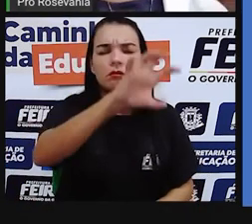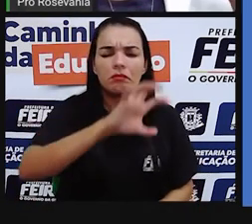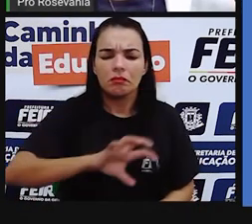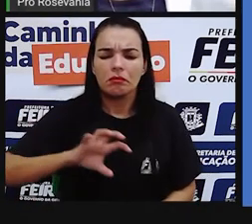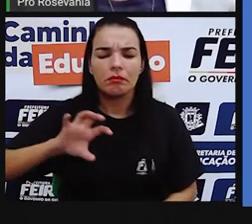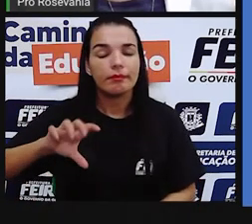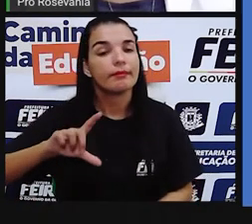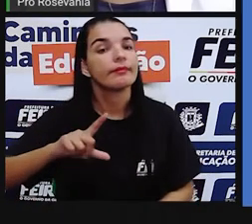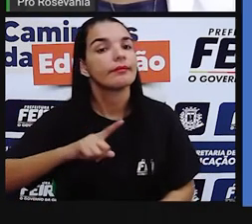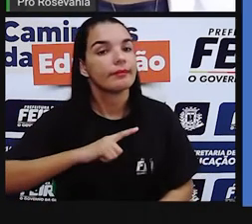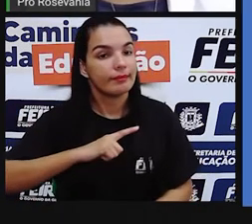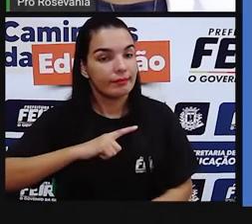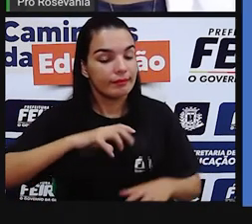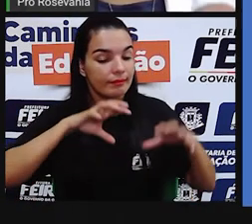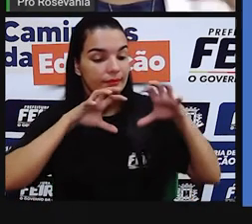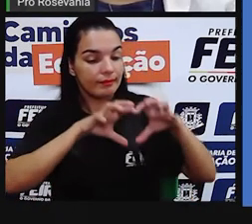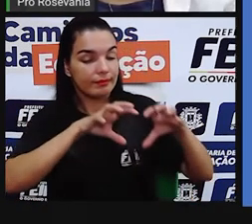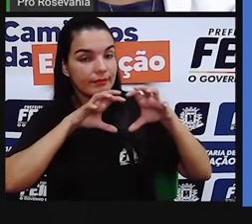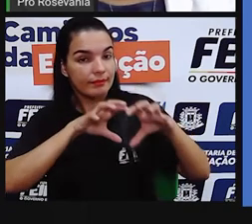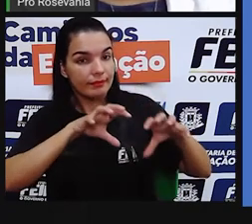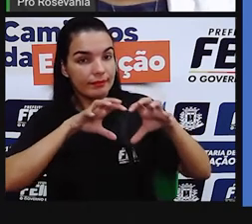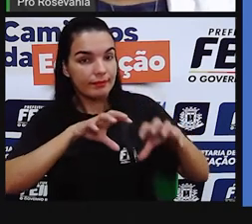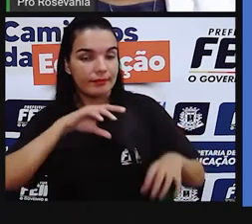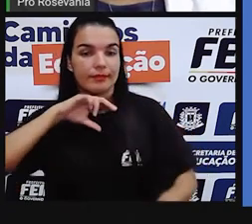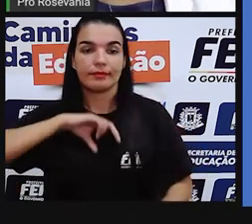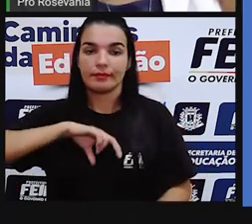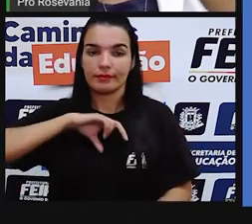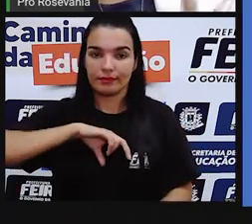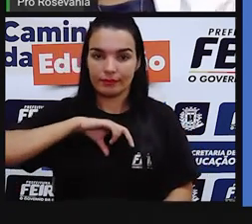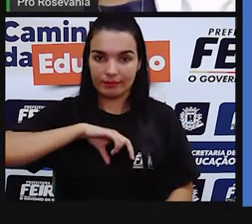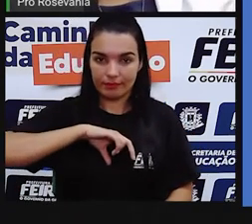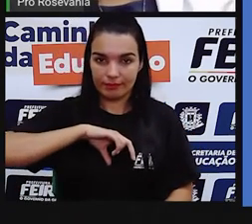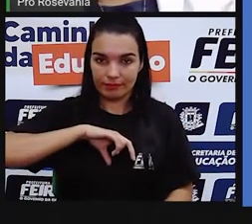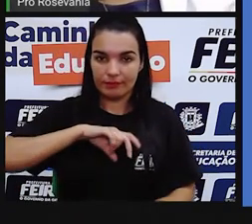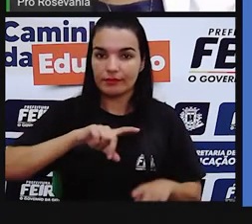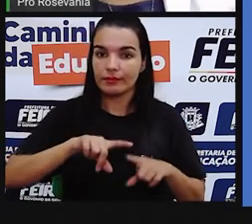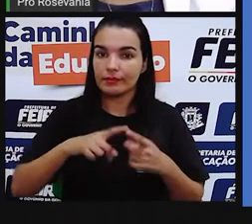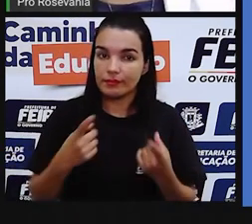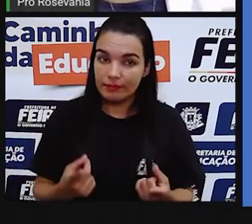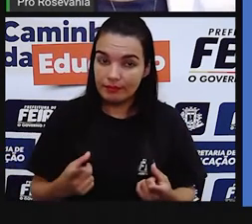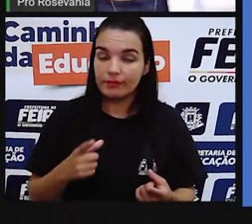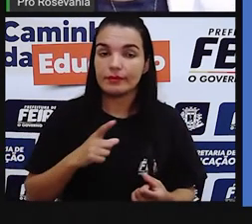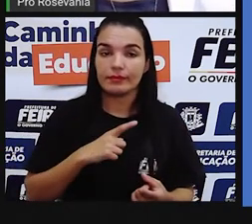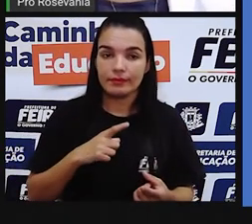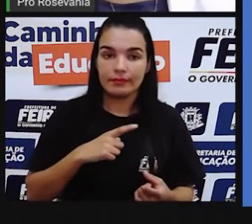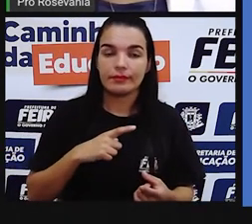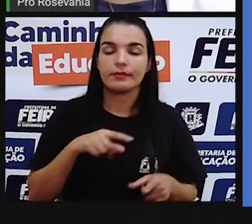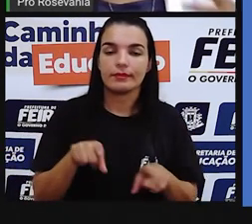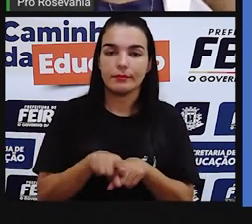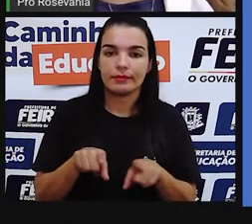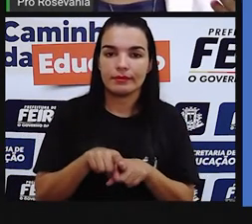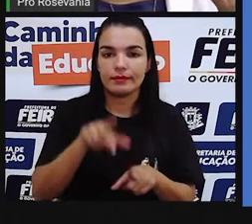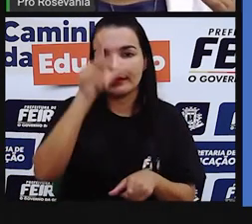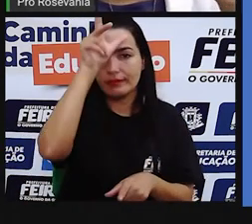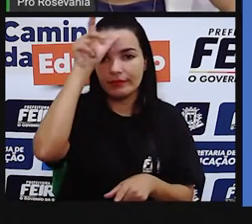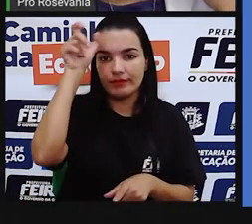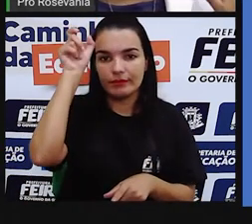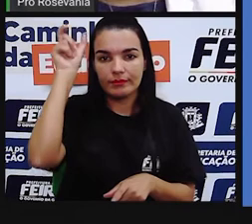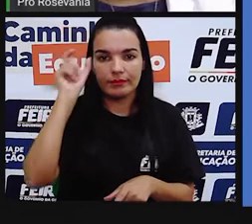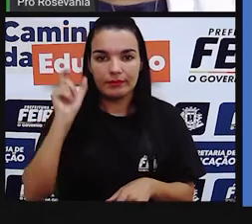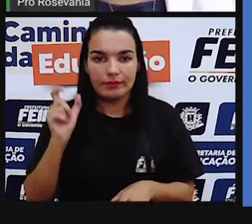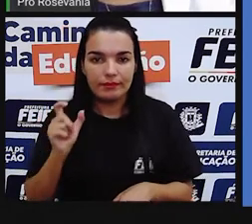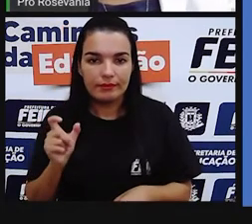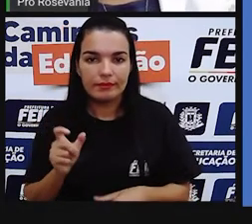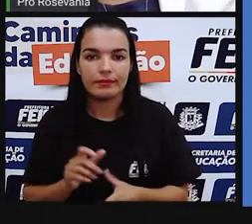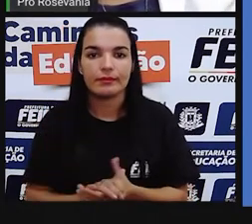imigrantes. E aí o que a gente observa? A arquitetura das casas, estilo português. Né? Você olha, você